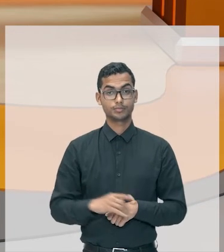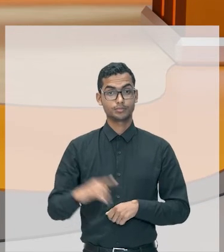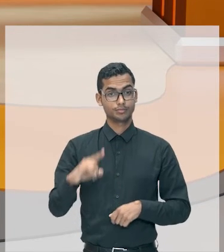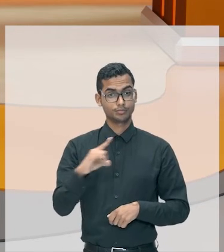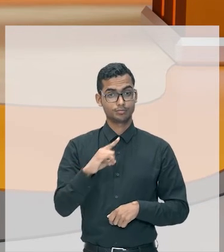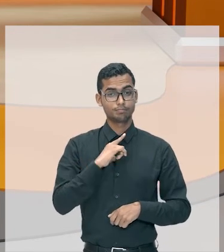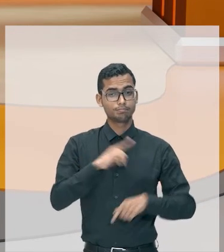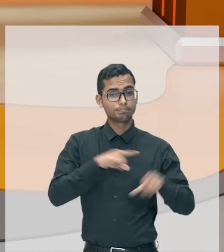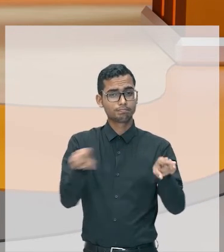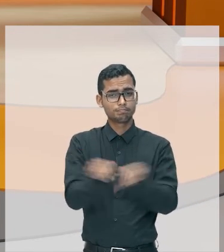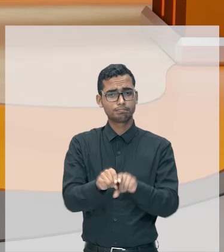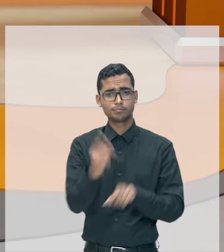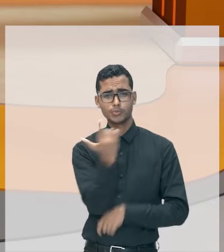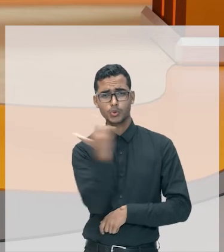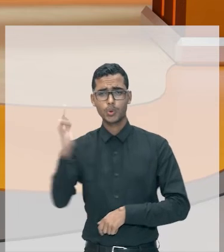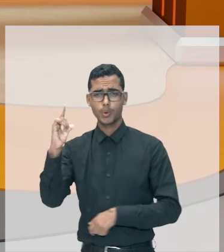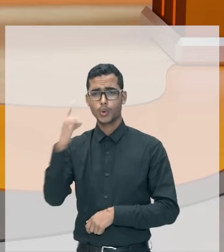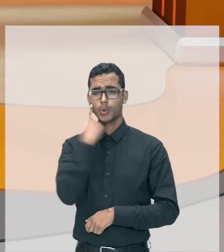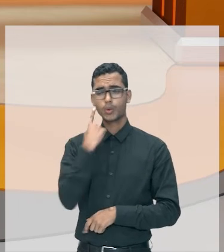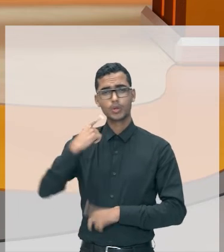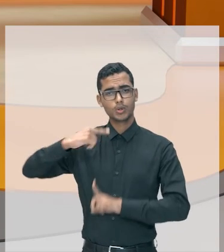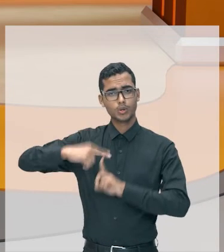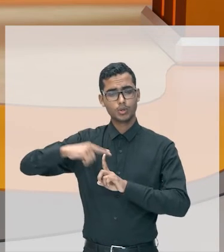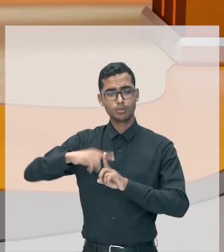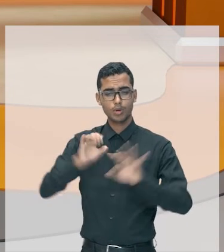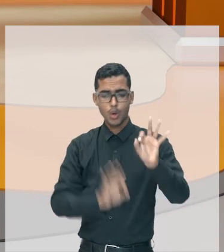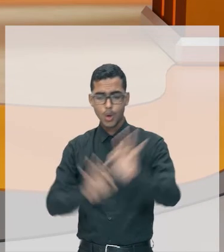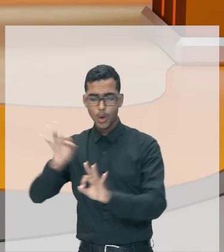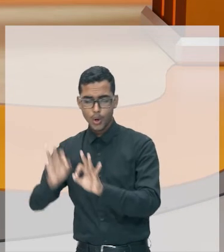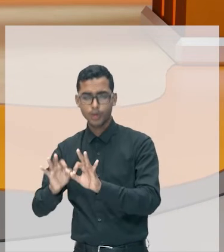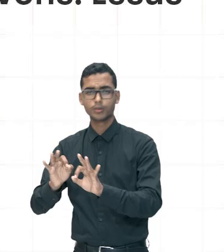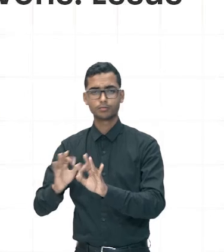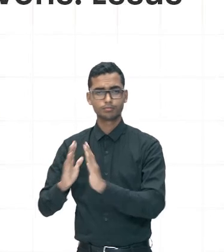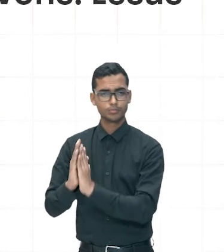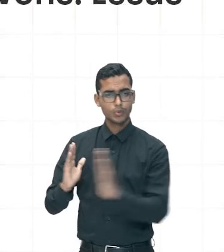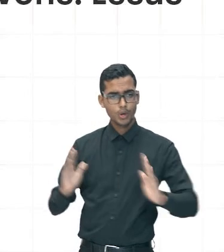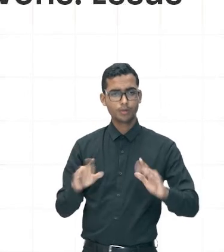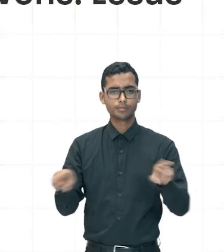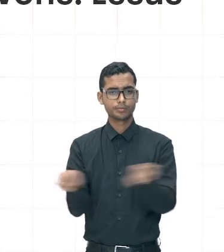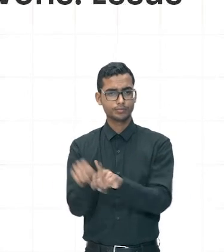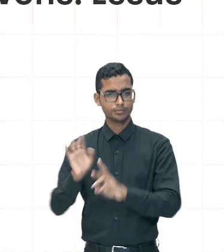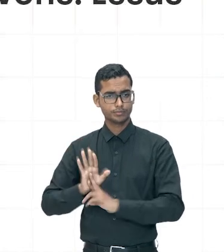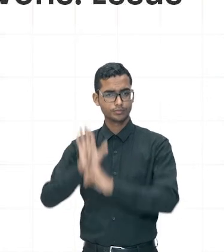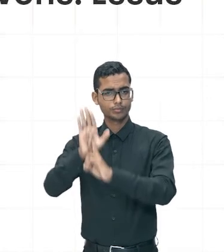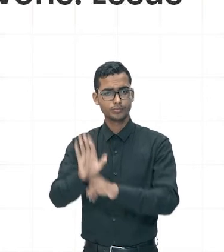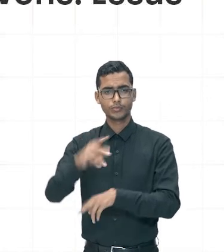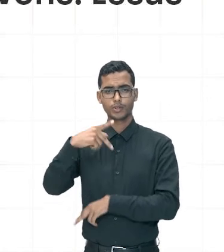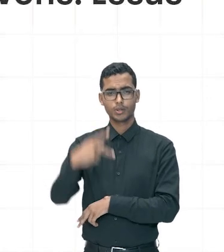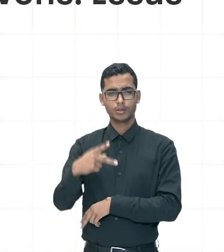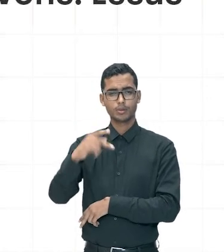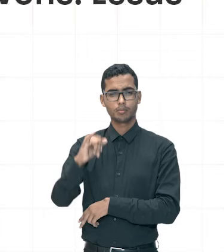de organizar essas fontes históricas, porque nós vamos ter as representações pictóricas,